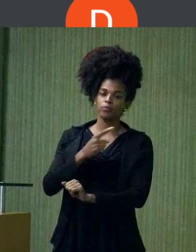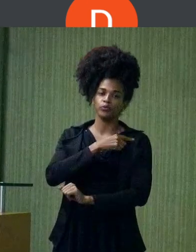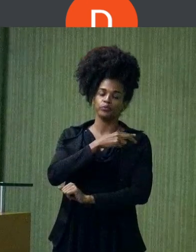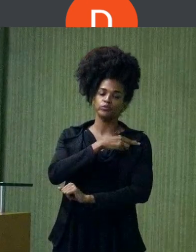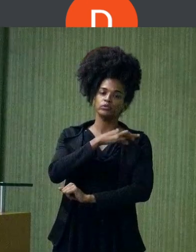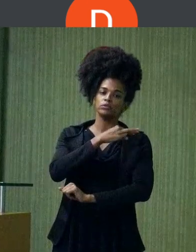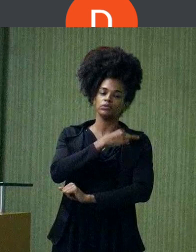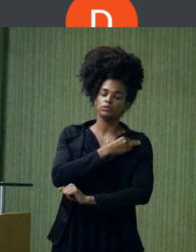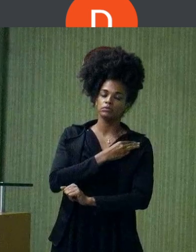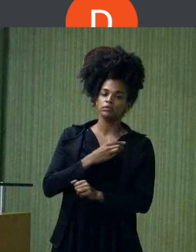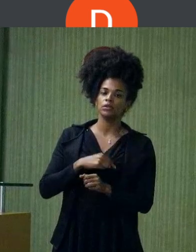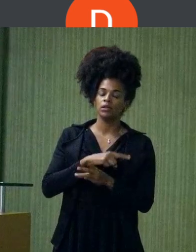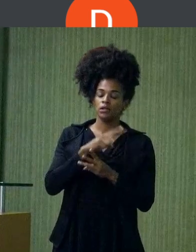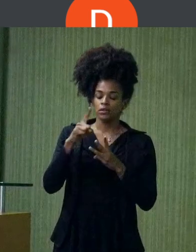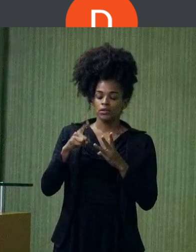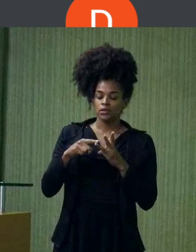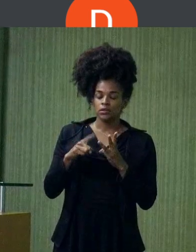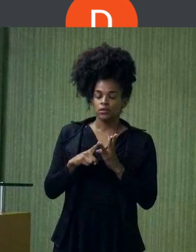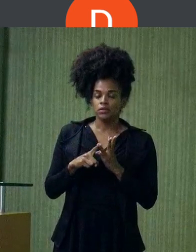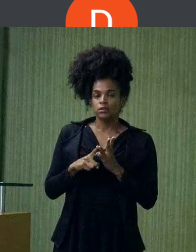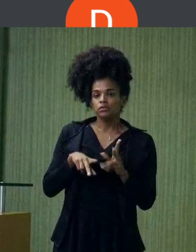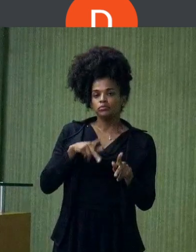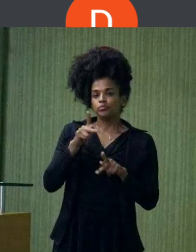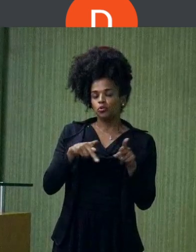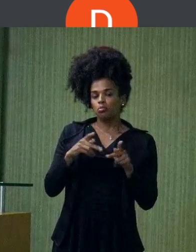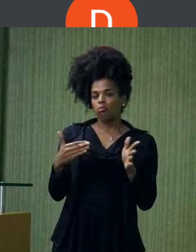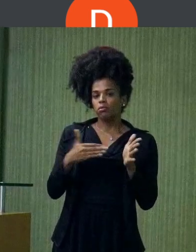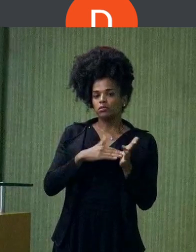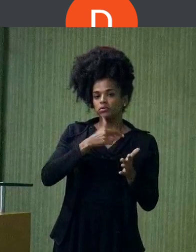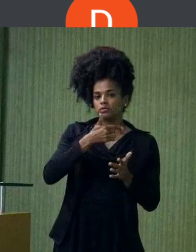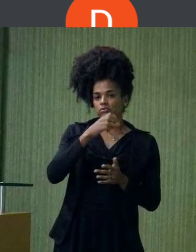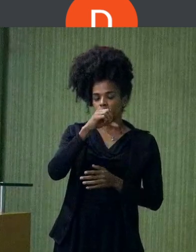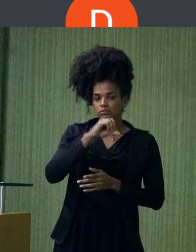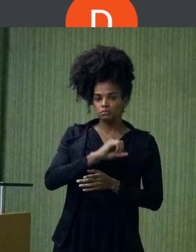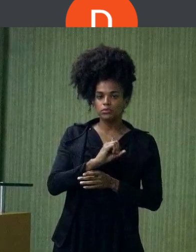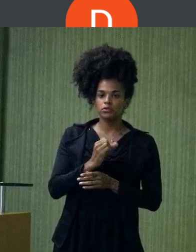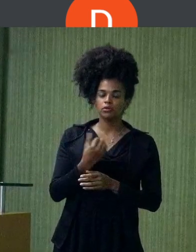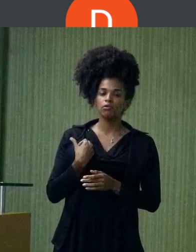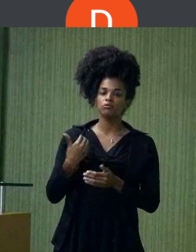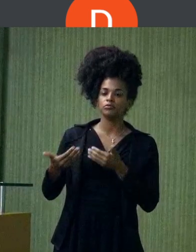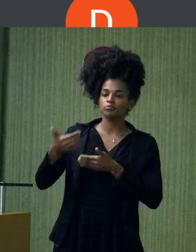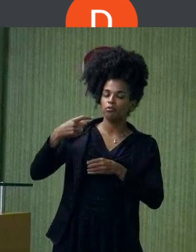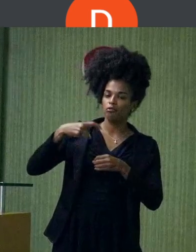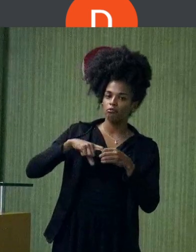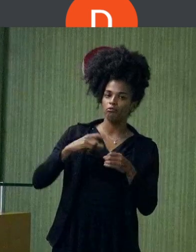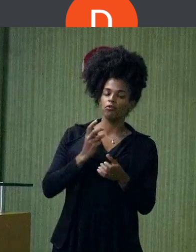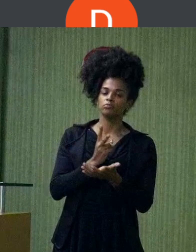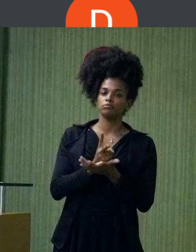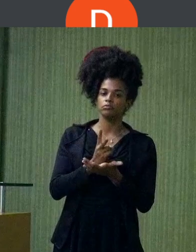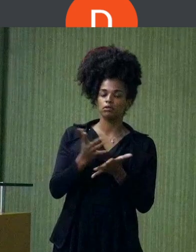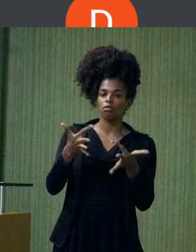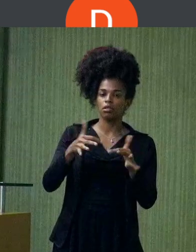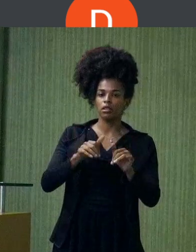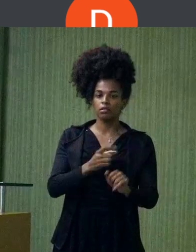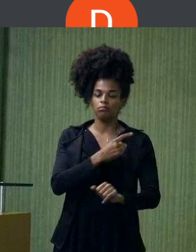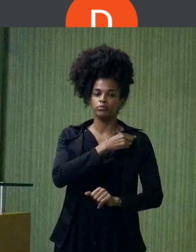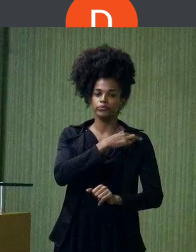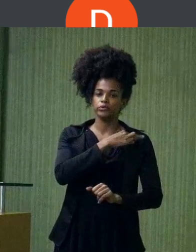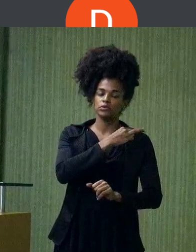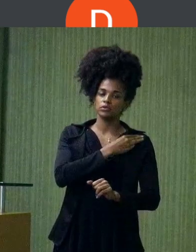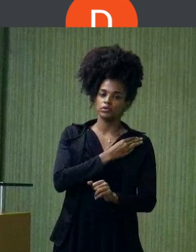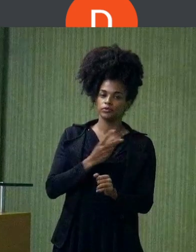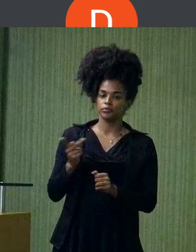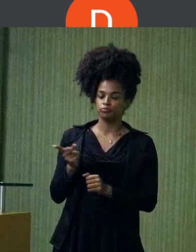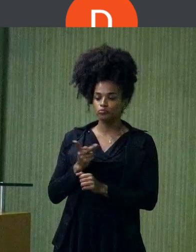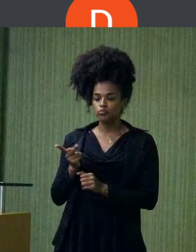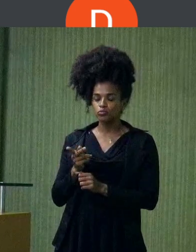15 a 29 anos então essa meta aí ela trabalha na verdade com irá trabalhar com dois indicadores a população de 15 anos